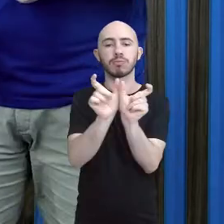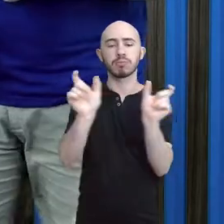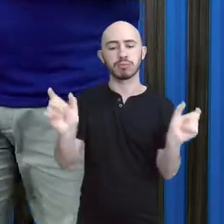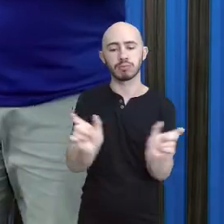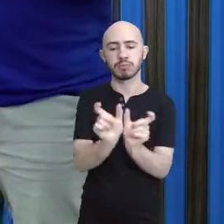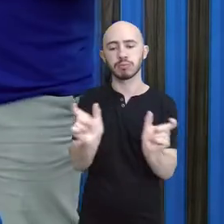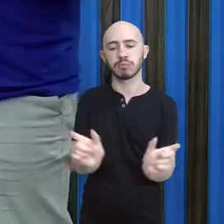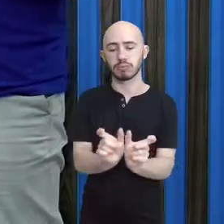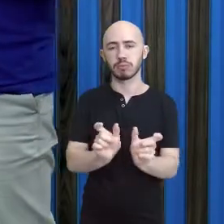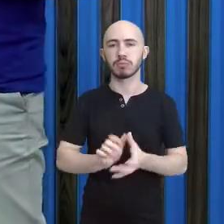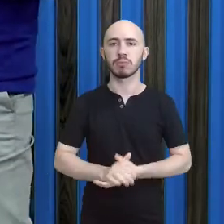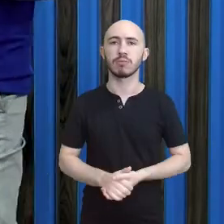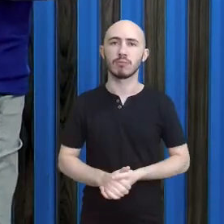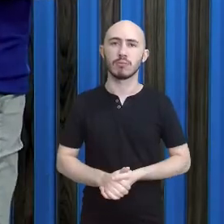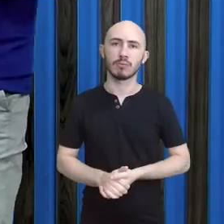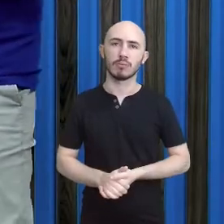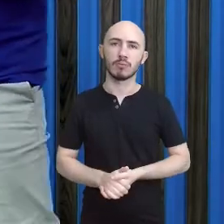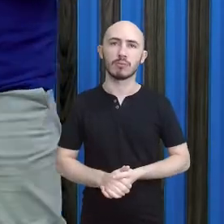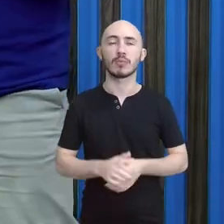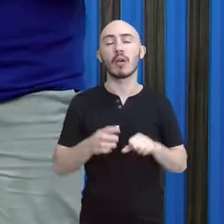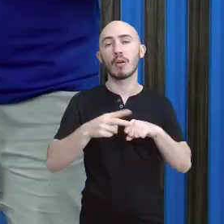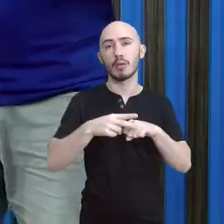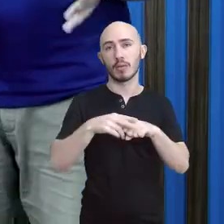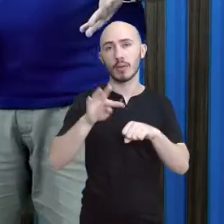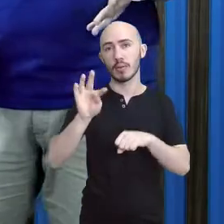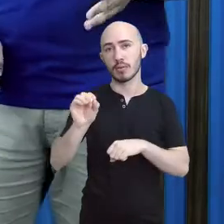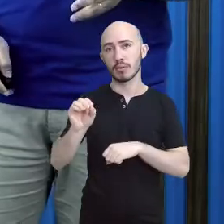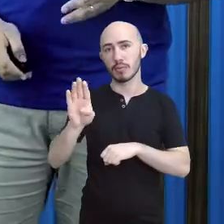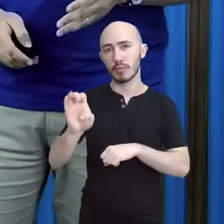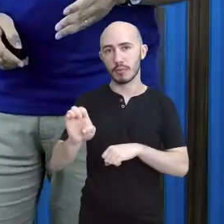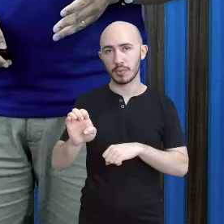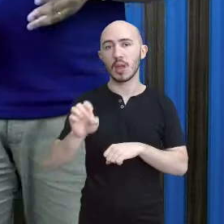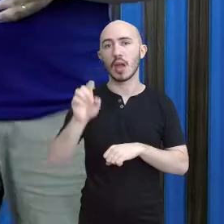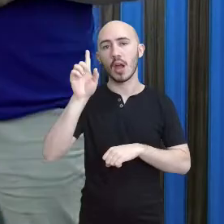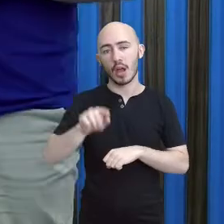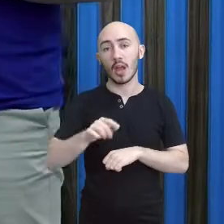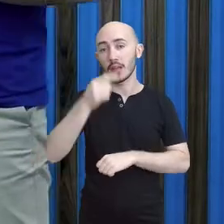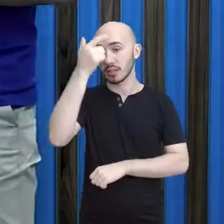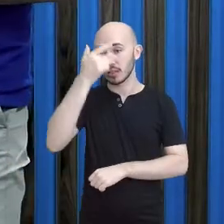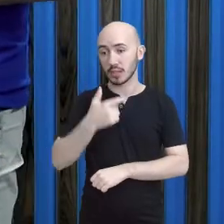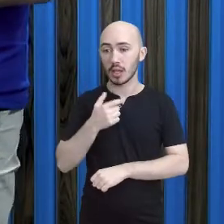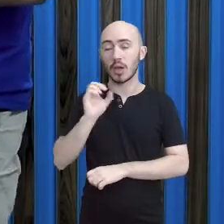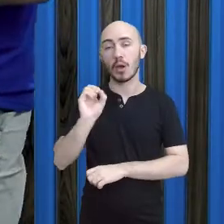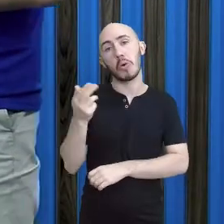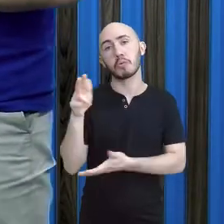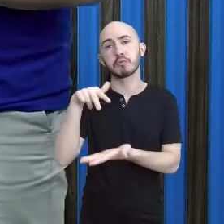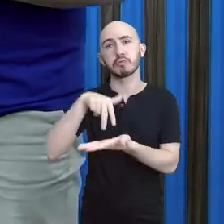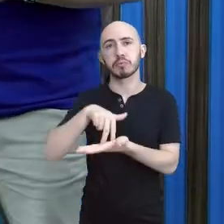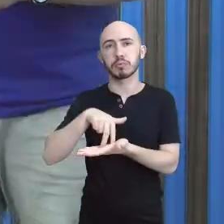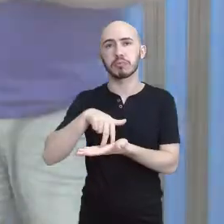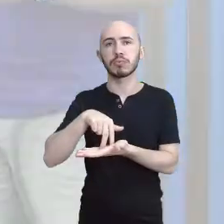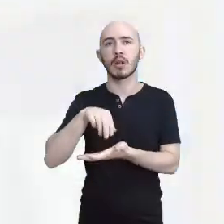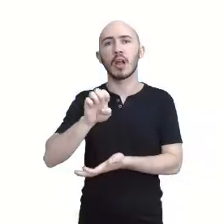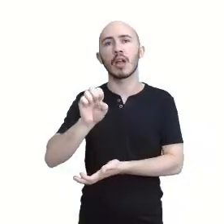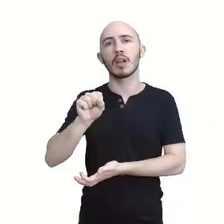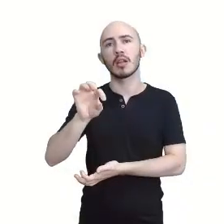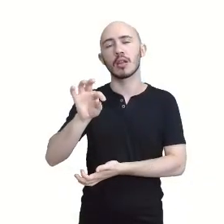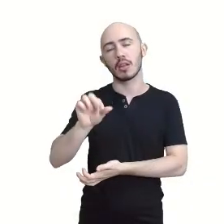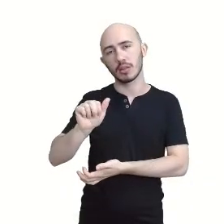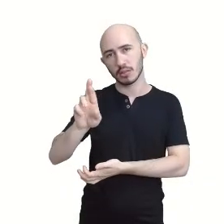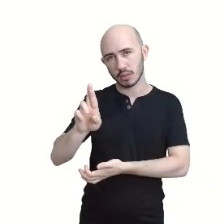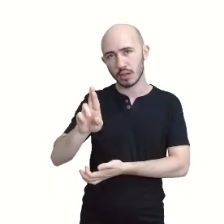Beleza. Então, ó, o verbo to be, o verbo ser ou o verbo estar. Então, eu sou, eu estou. Ah,